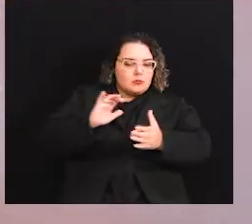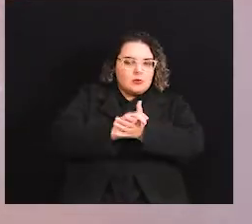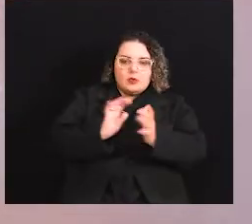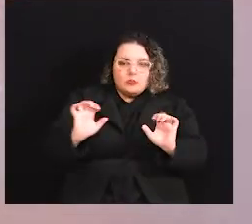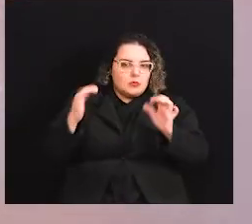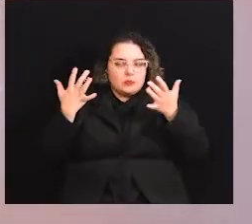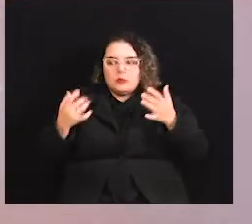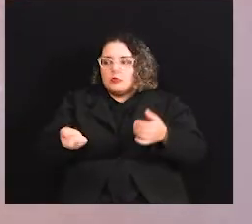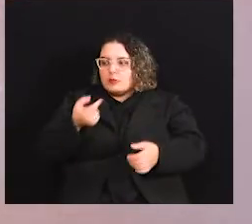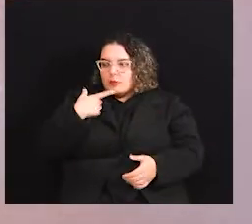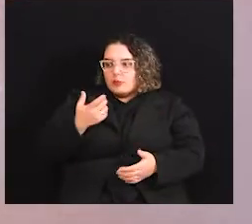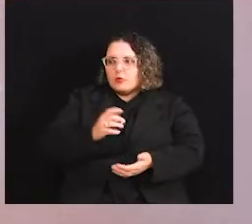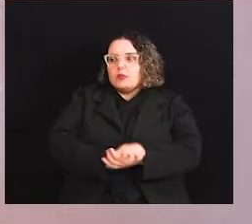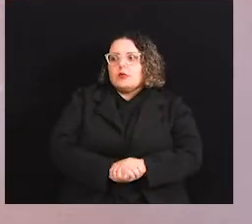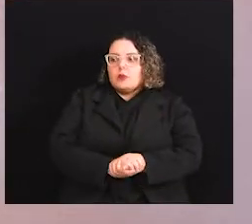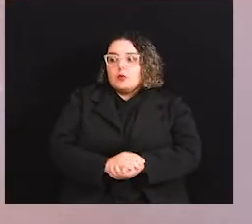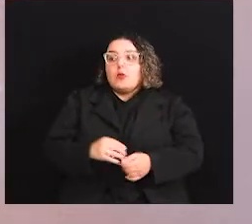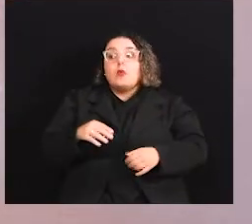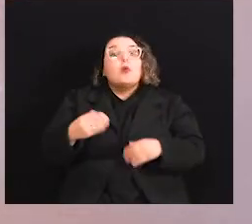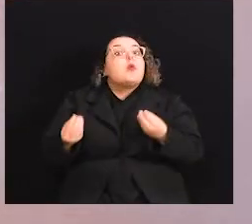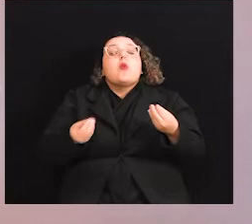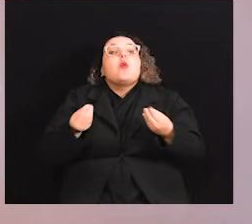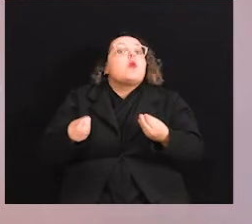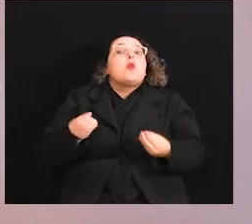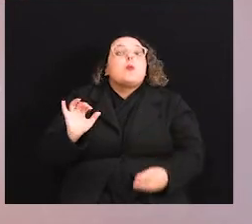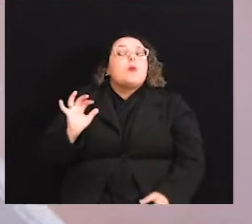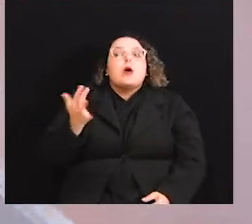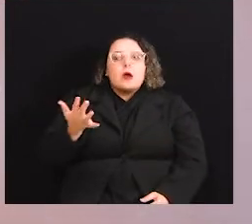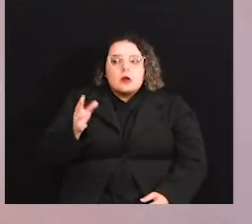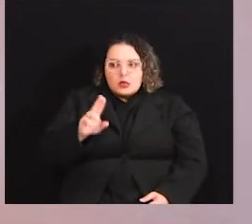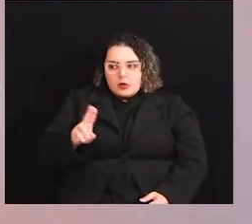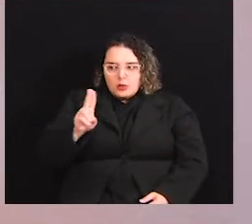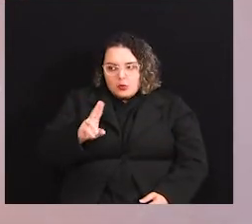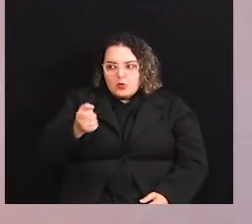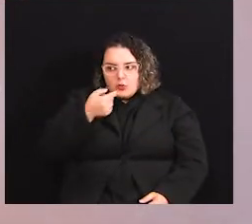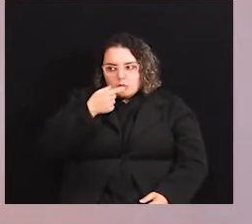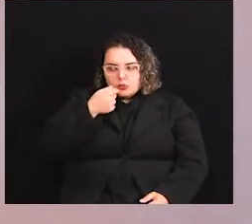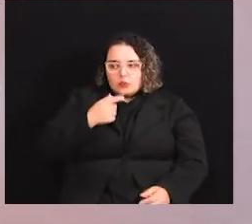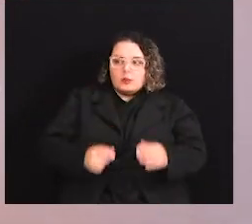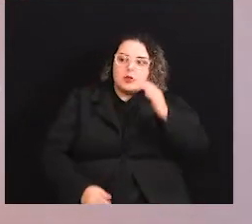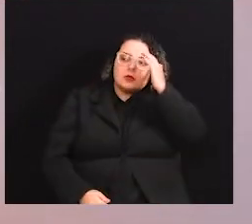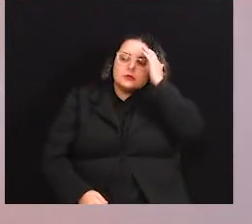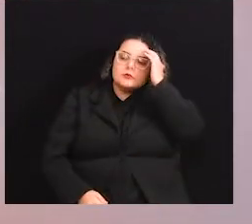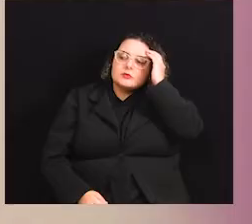eu tenho algum evento, eu vou tomar esse remedinho. Como que é essa utilização?